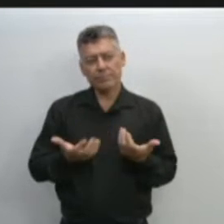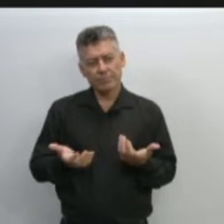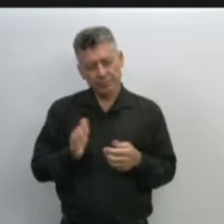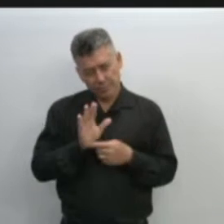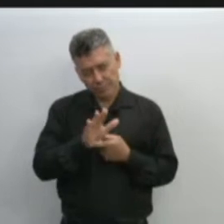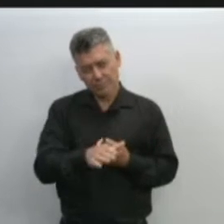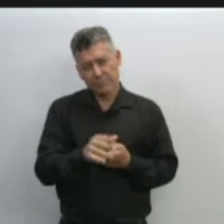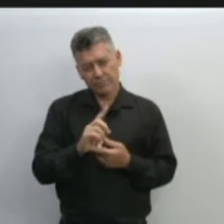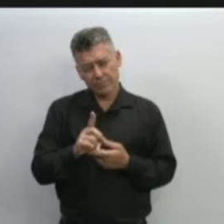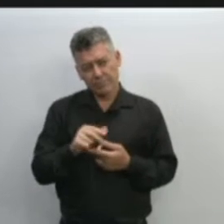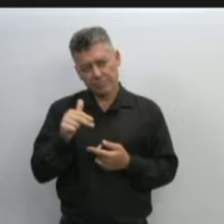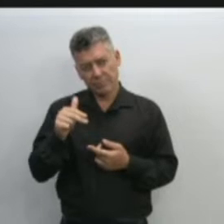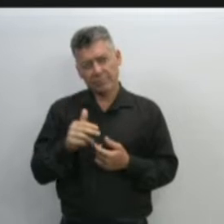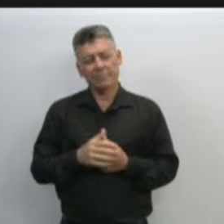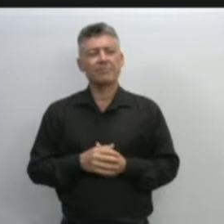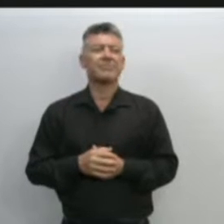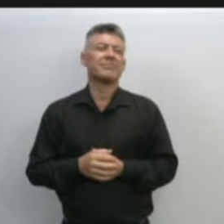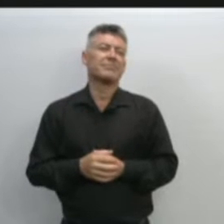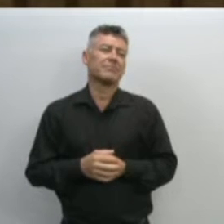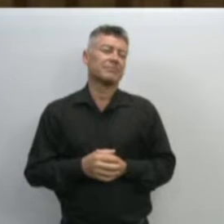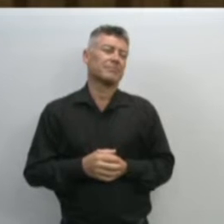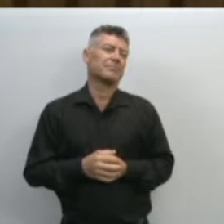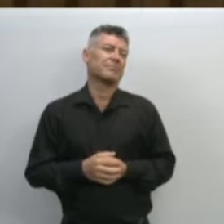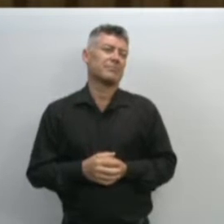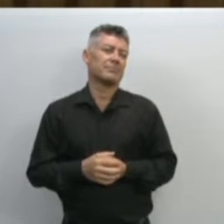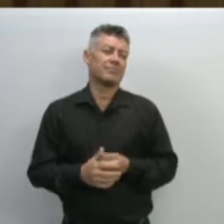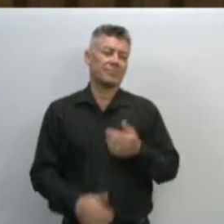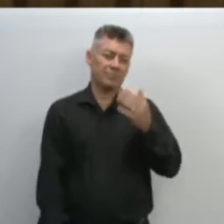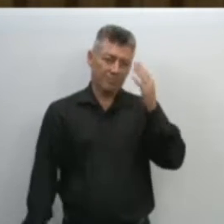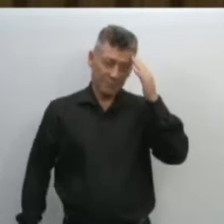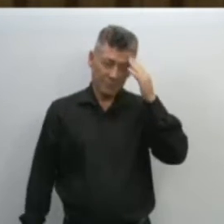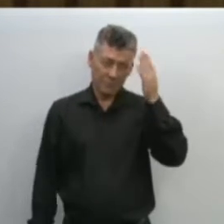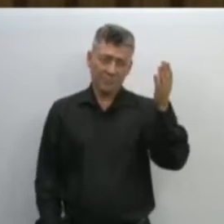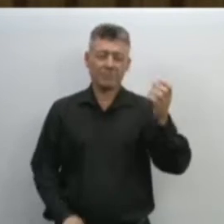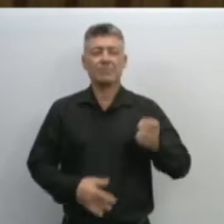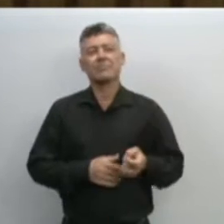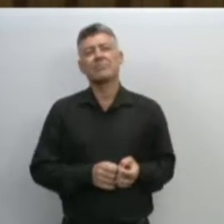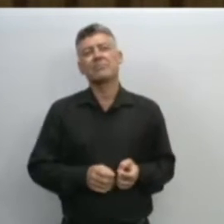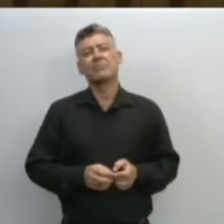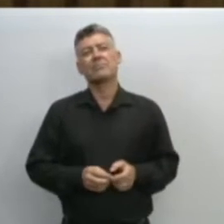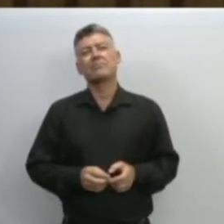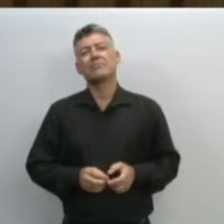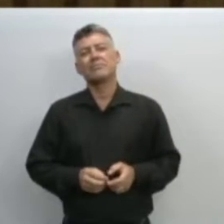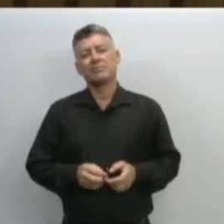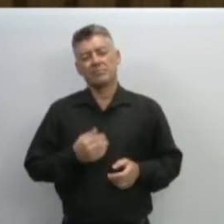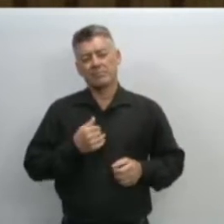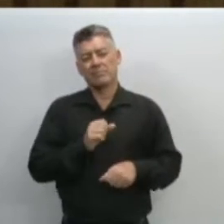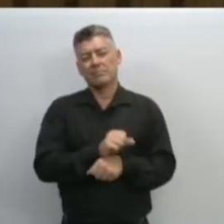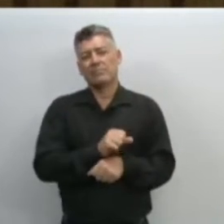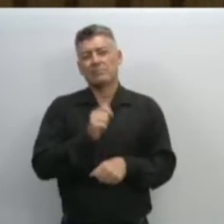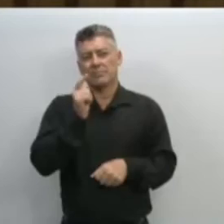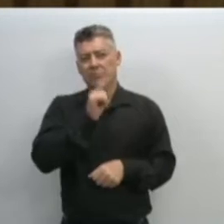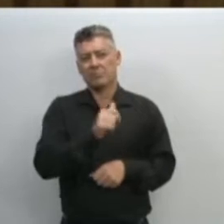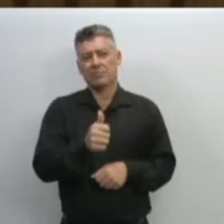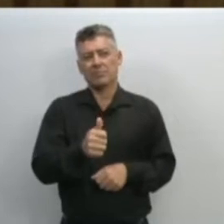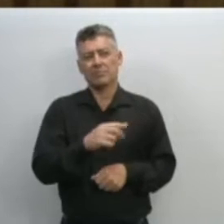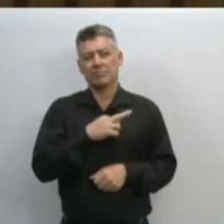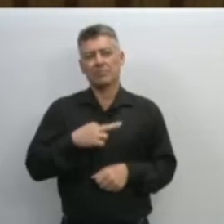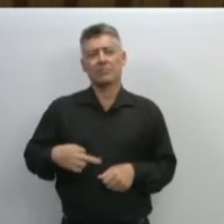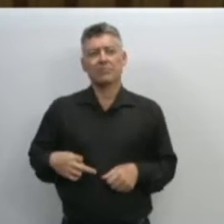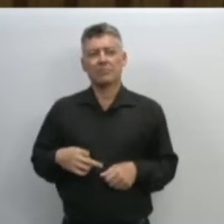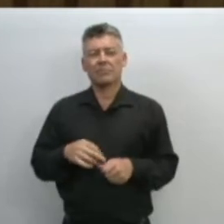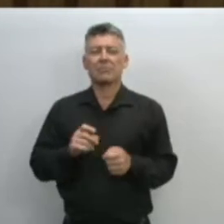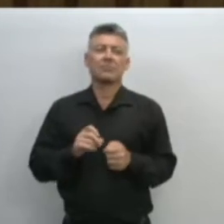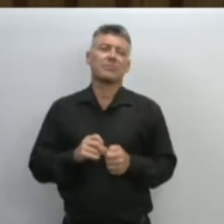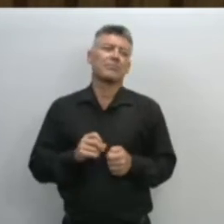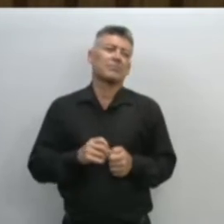Zona Norte. Obrigado, vereadora. Eu agradeço, vereador Nivaldo, e já me coloco à disposição aí dos vereadores que estão